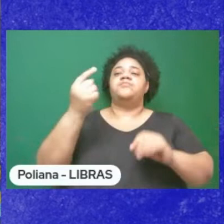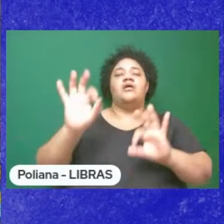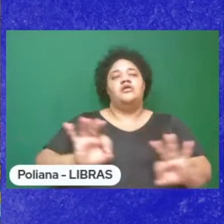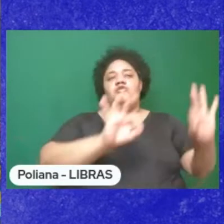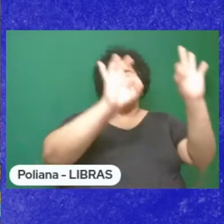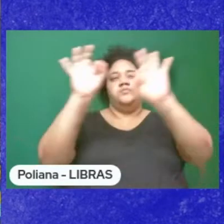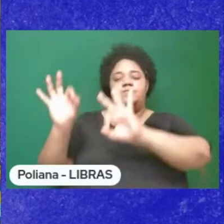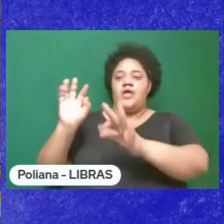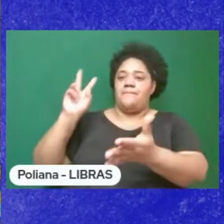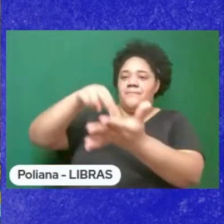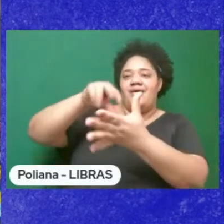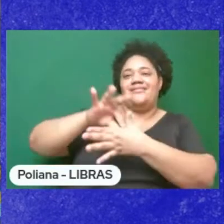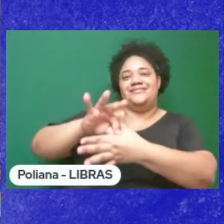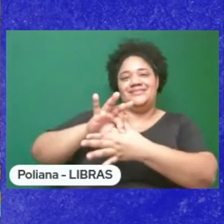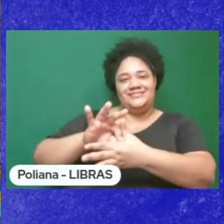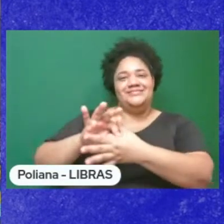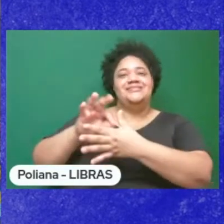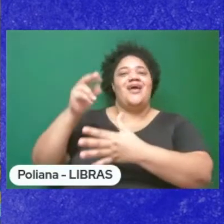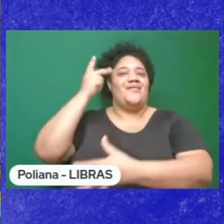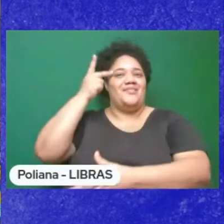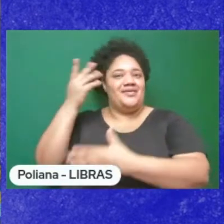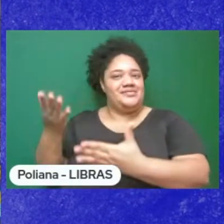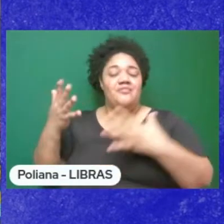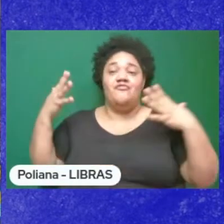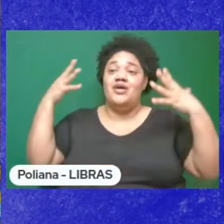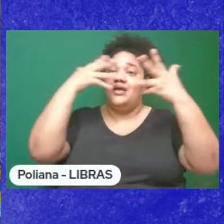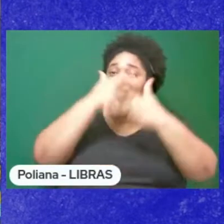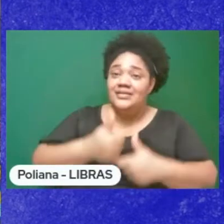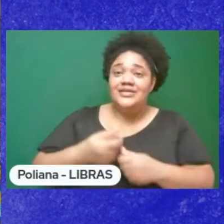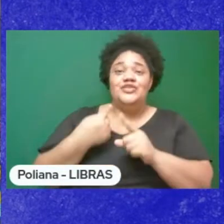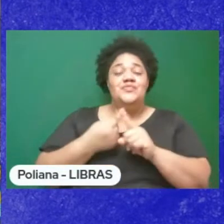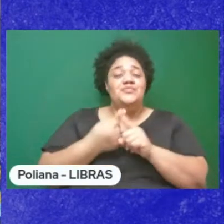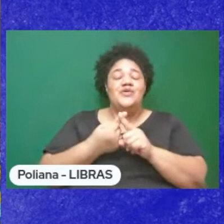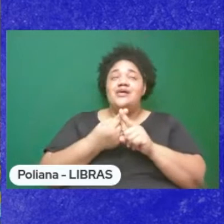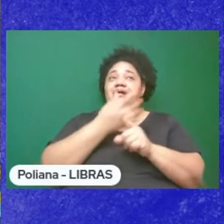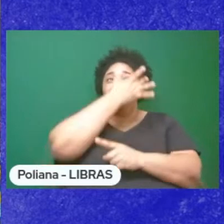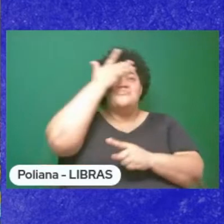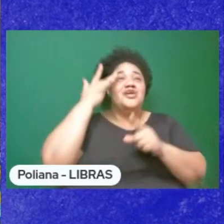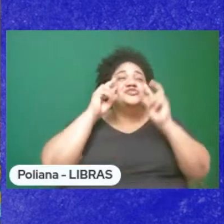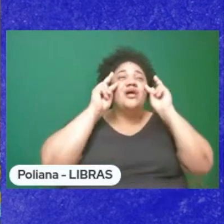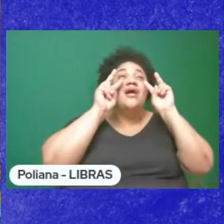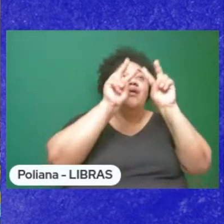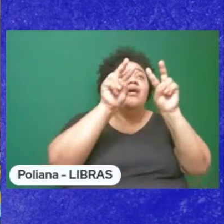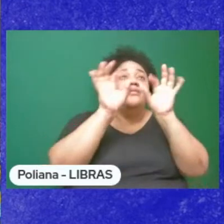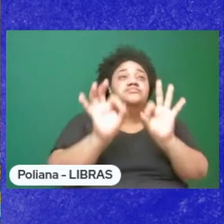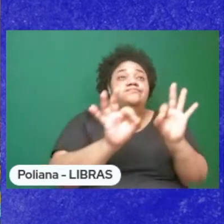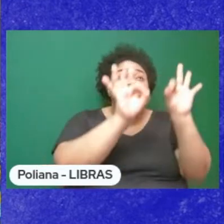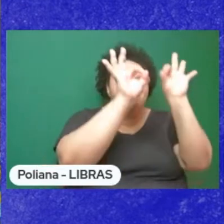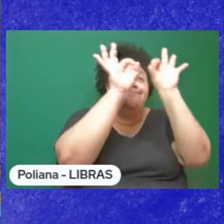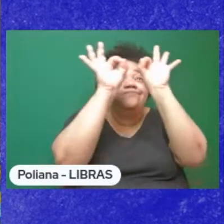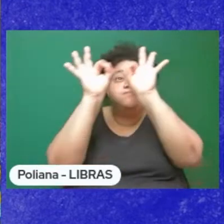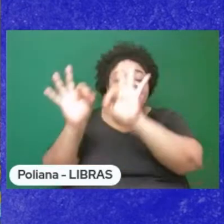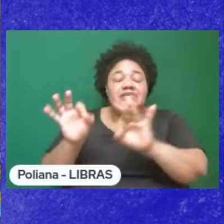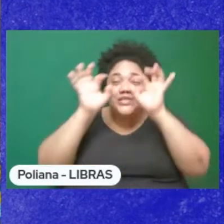Tiradentes. Então, foi muito lindo, assim, porque as pessoas realmente embarcaram muito, muito, muito lá. E eu acho que eu